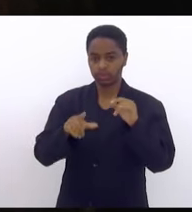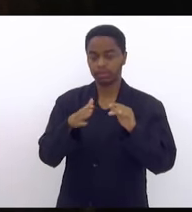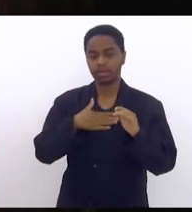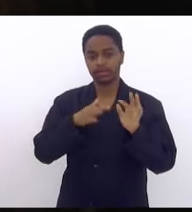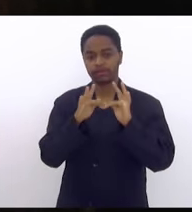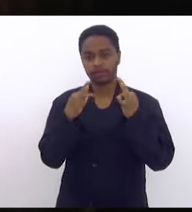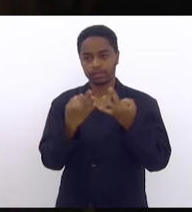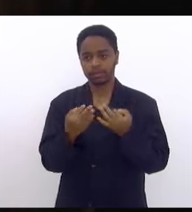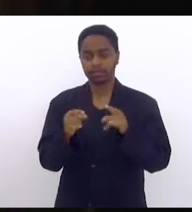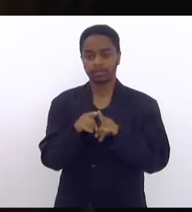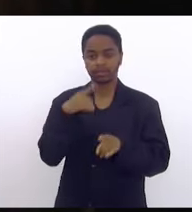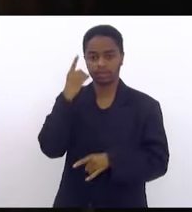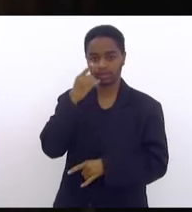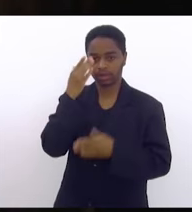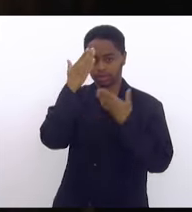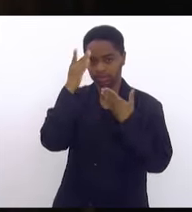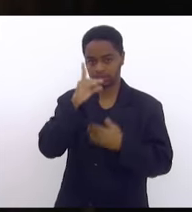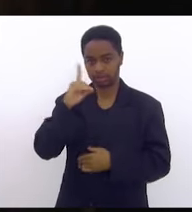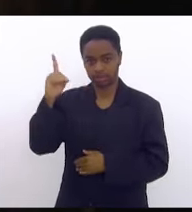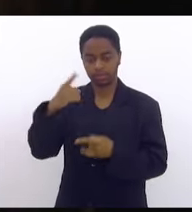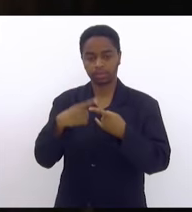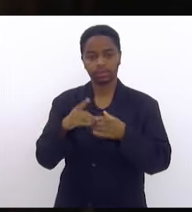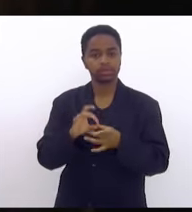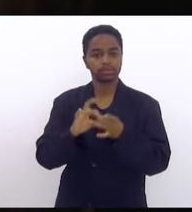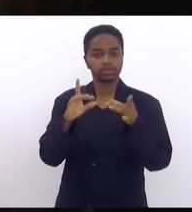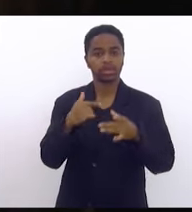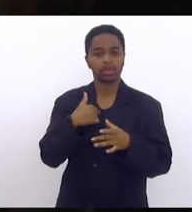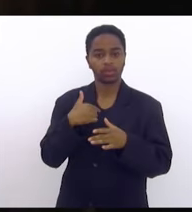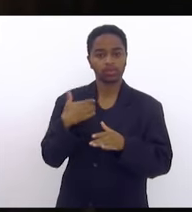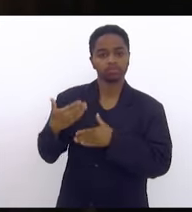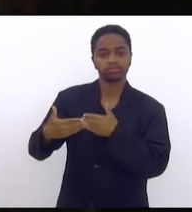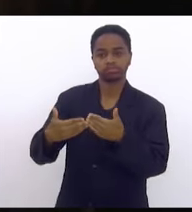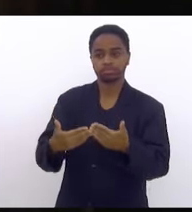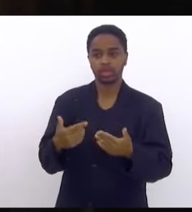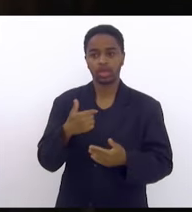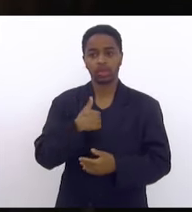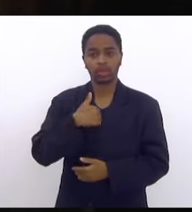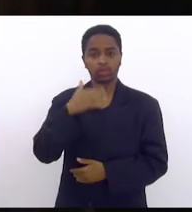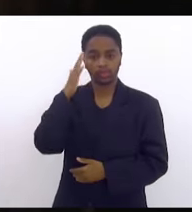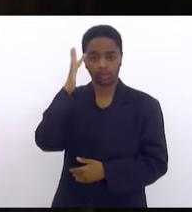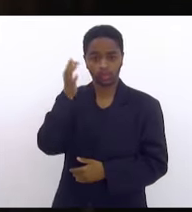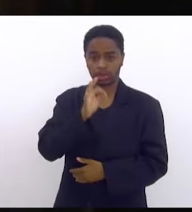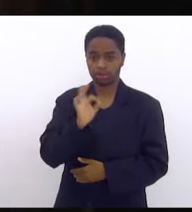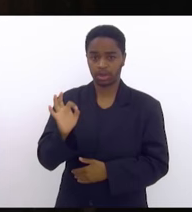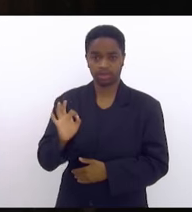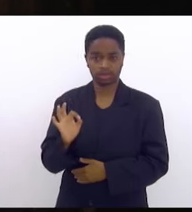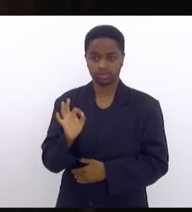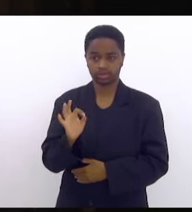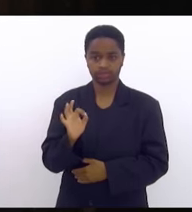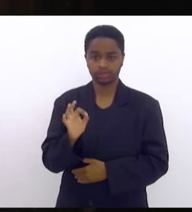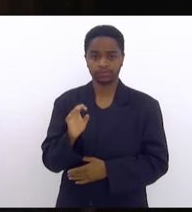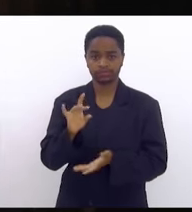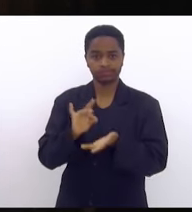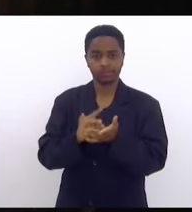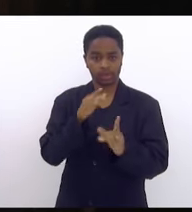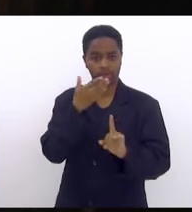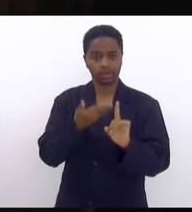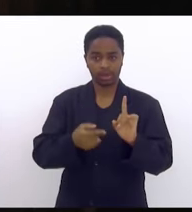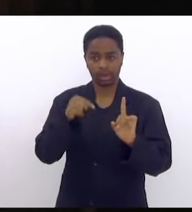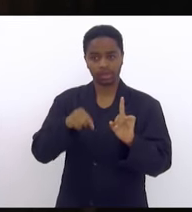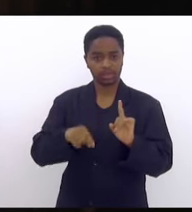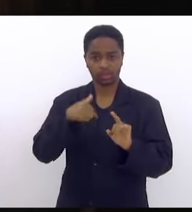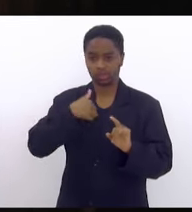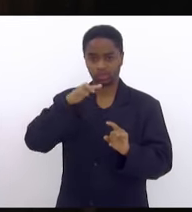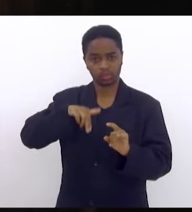família, nosso deputado, agradecer a Deus por me permitir chegar até aqui. Eu nunca imaginei ser homenageado aqui,